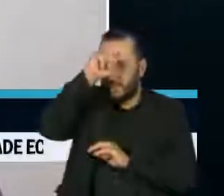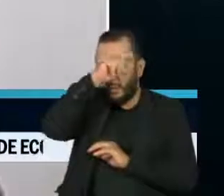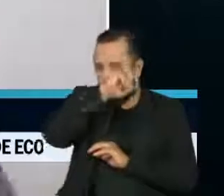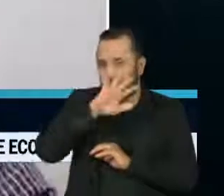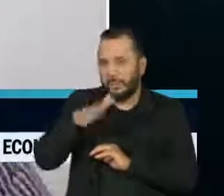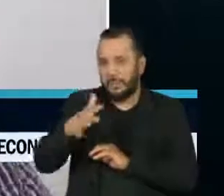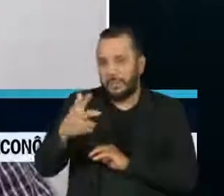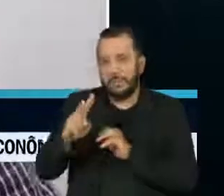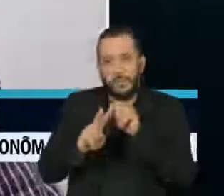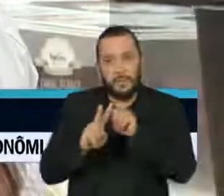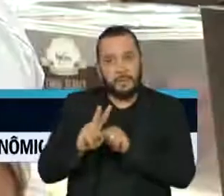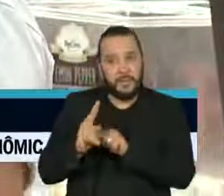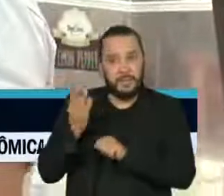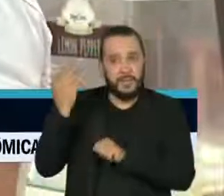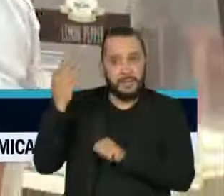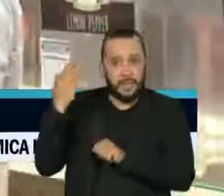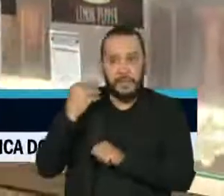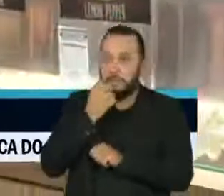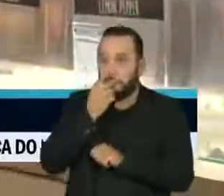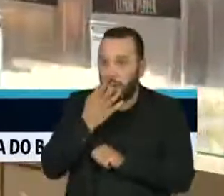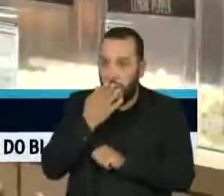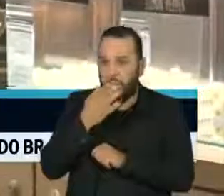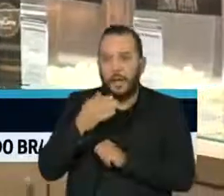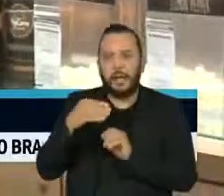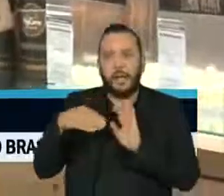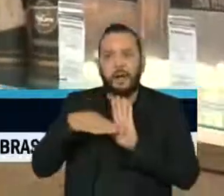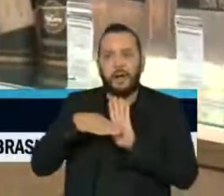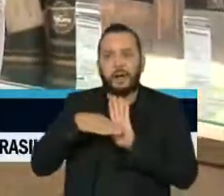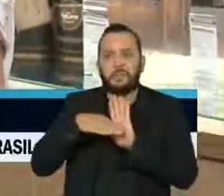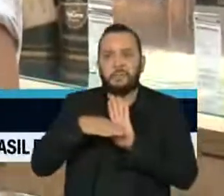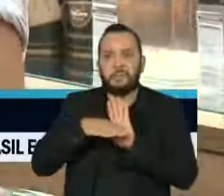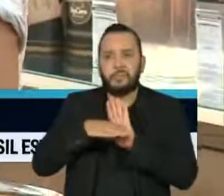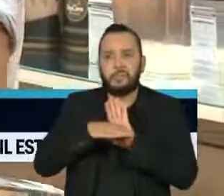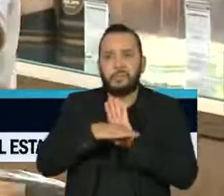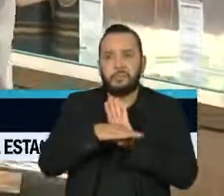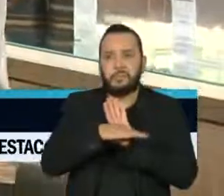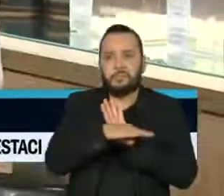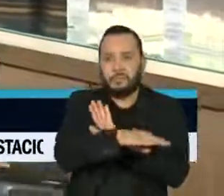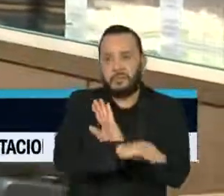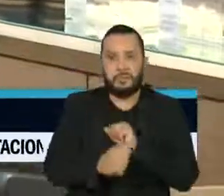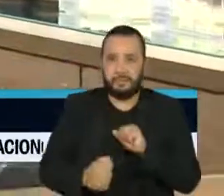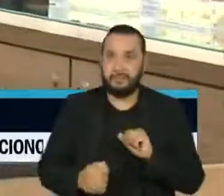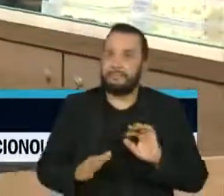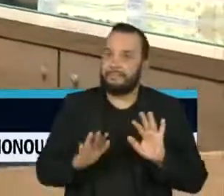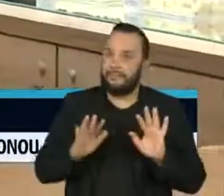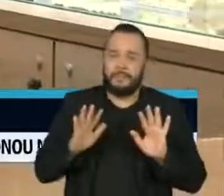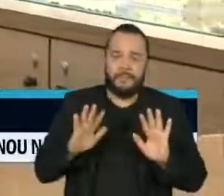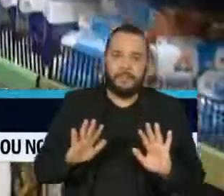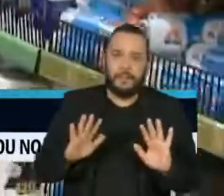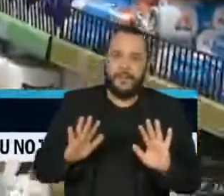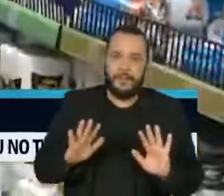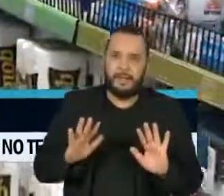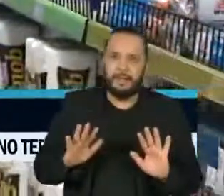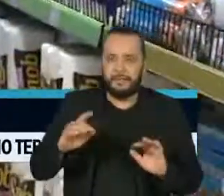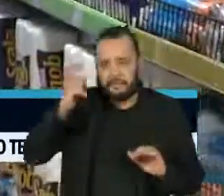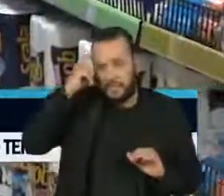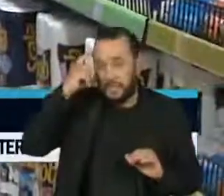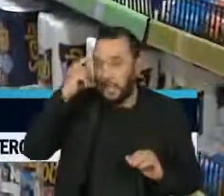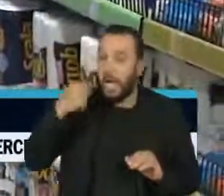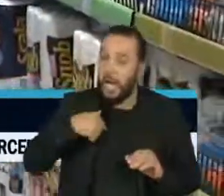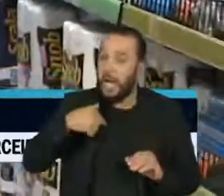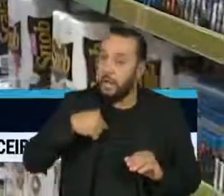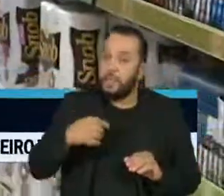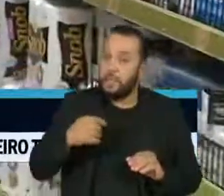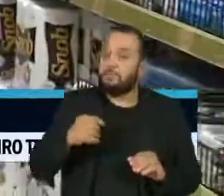atrás já não é mais o mesmo nesse momento. Está longe de uma situação catastrófica, mas não dá para admitir que ficou uma